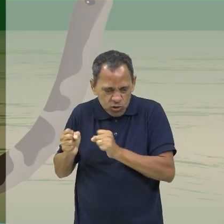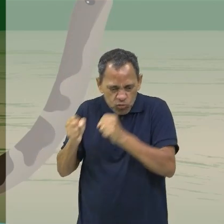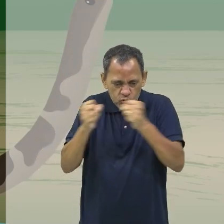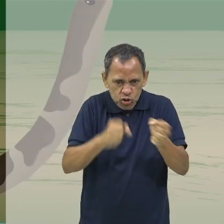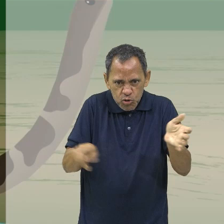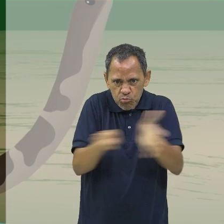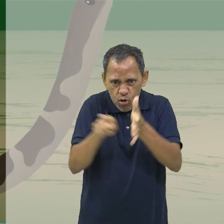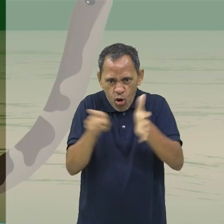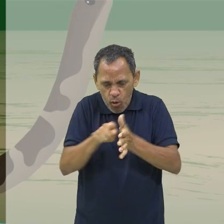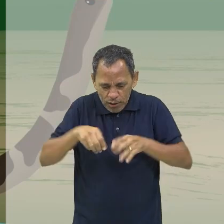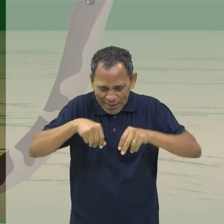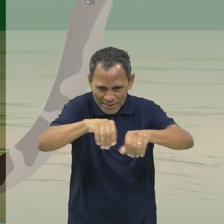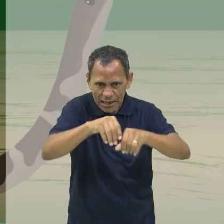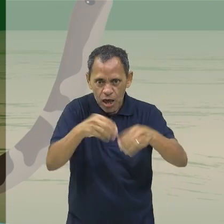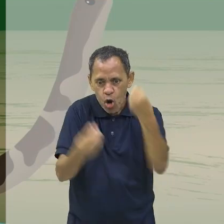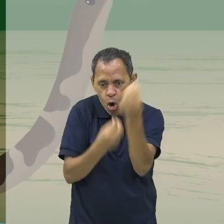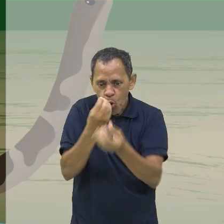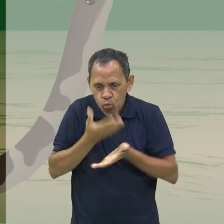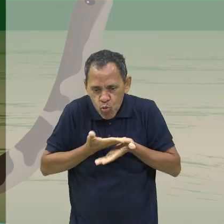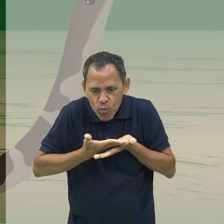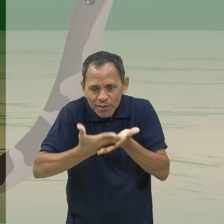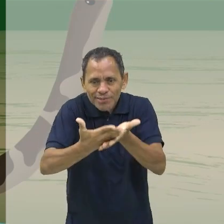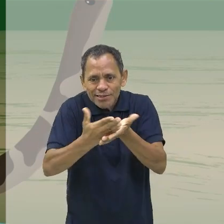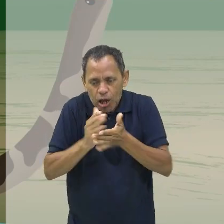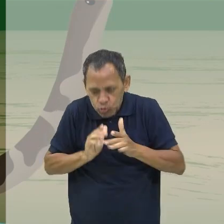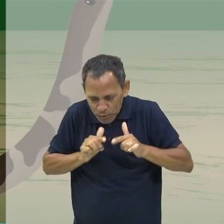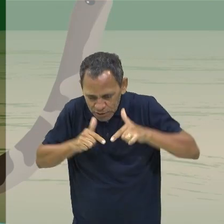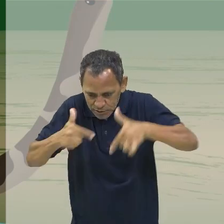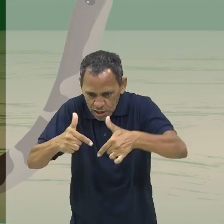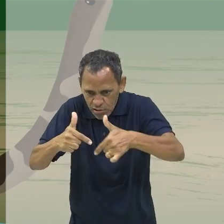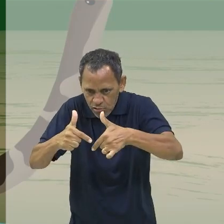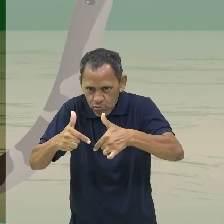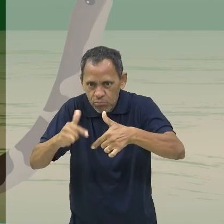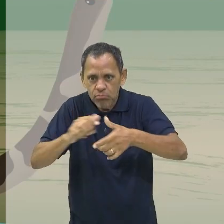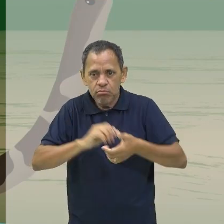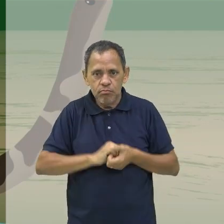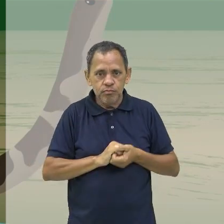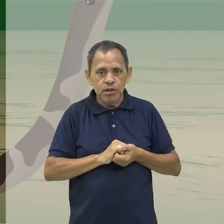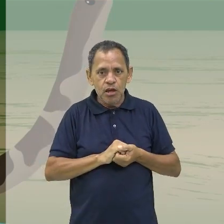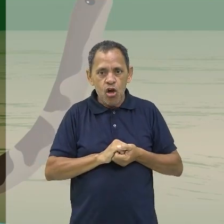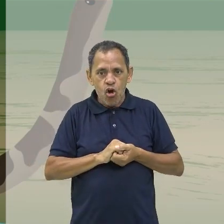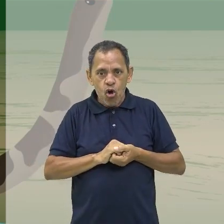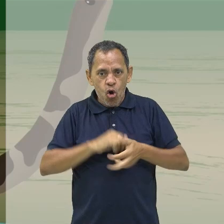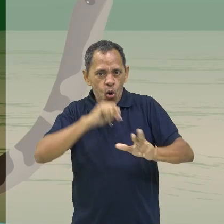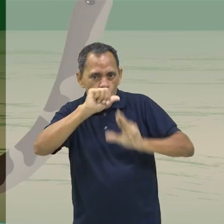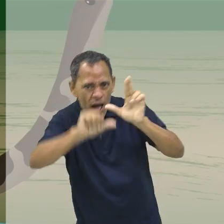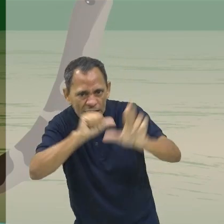se tivesse iniciado uma grande reação. Uma mudança